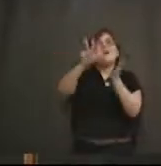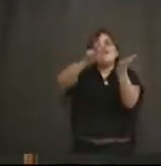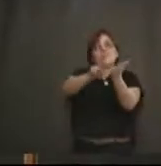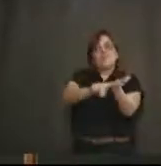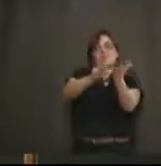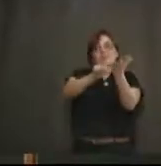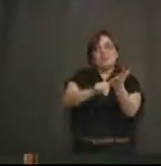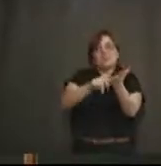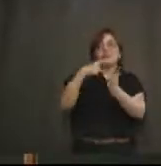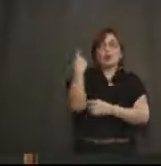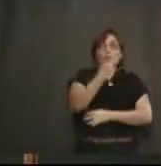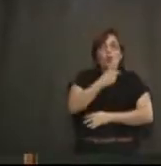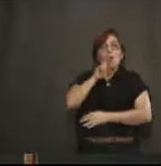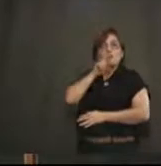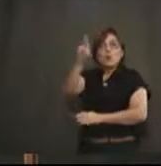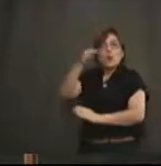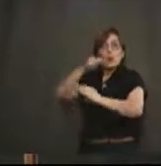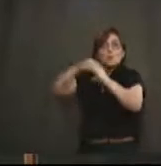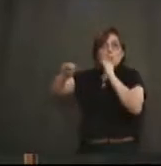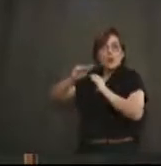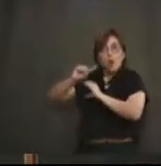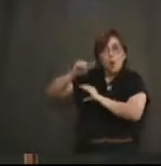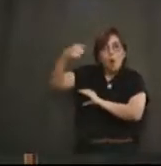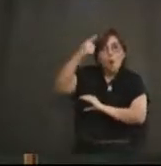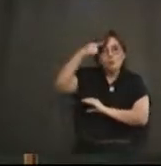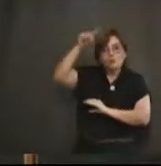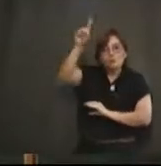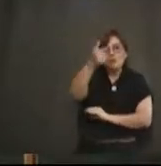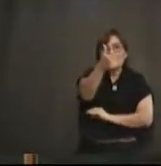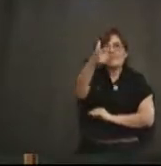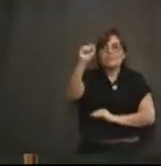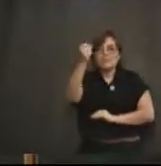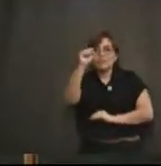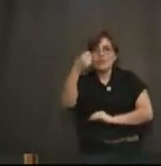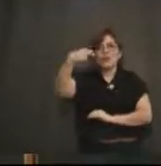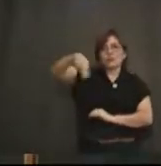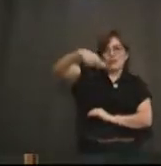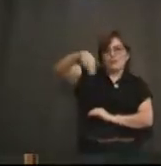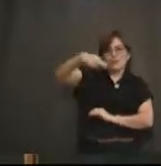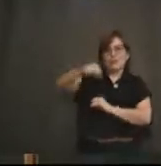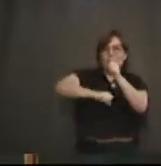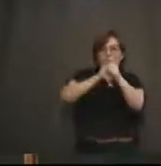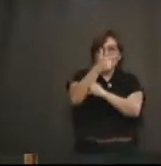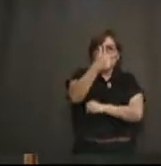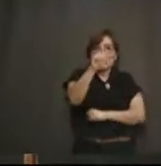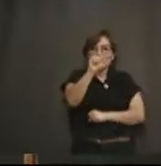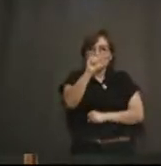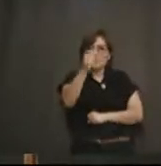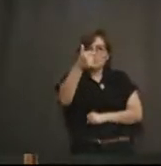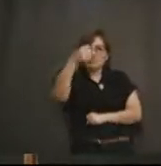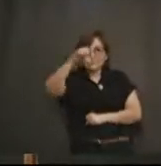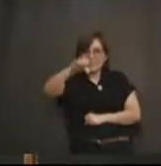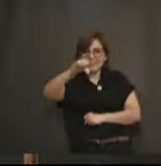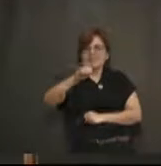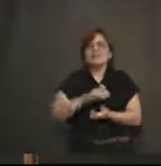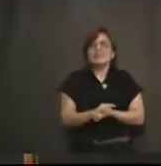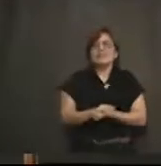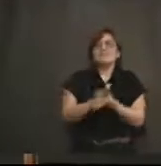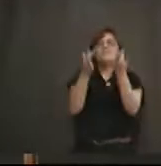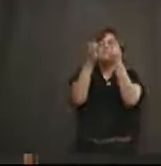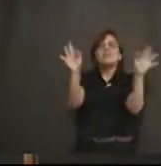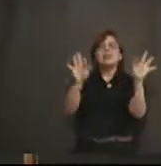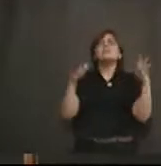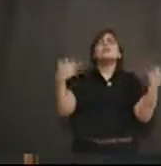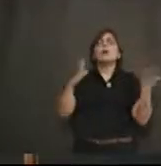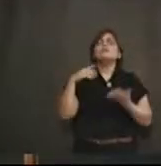Respondemos o e-mail no dia seguinte, 28 de novembro de 2019, com a seguinte frase: começaremos a trabalhar desde